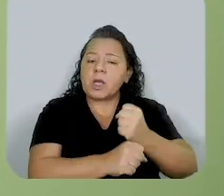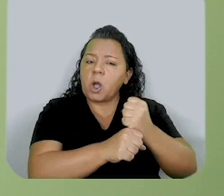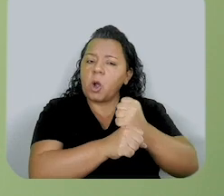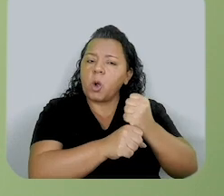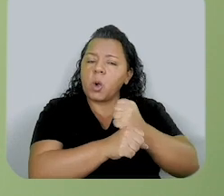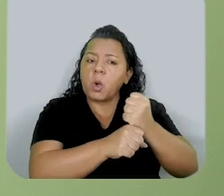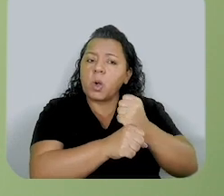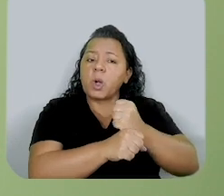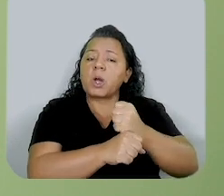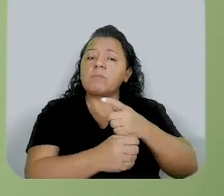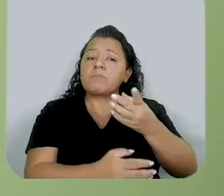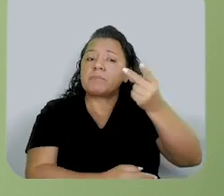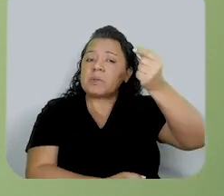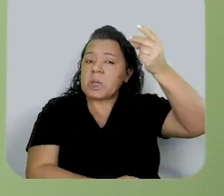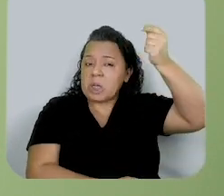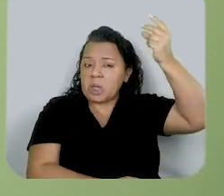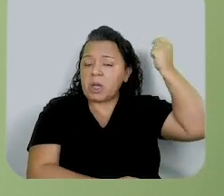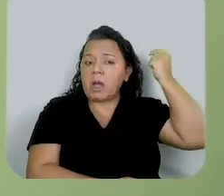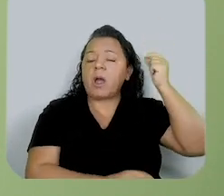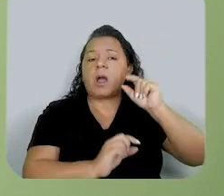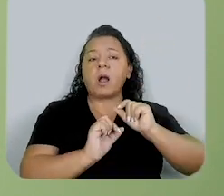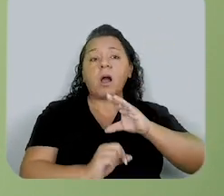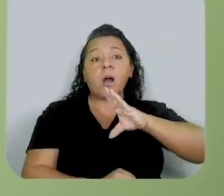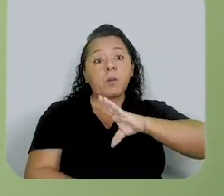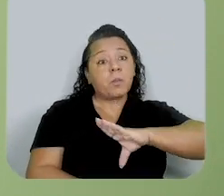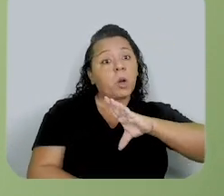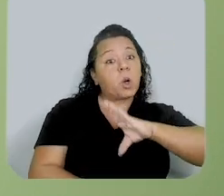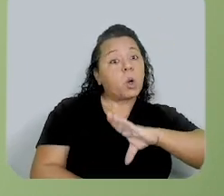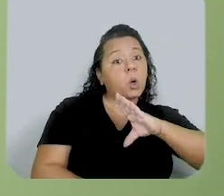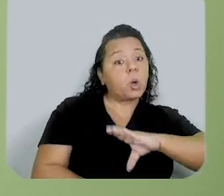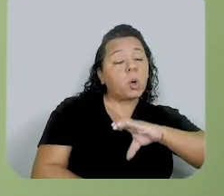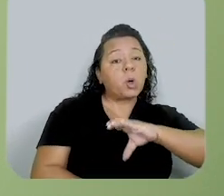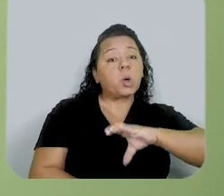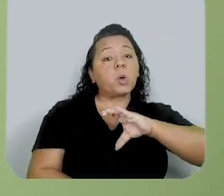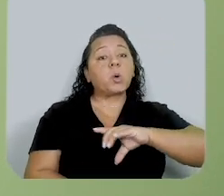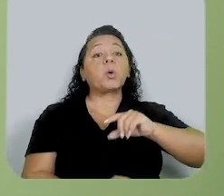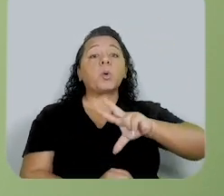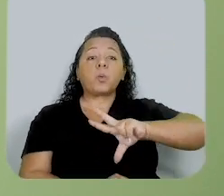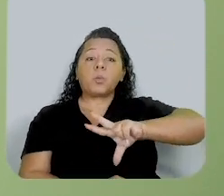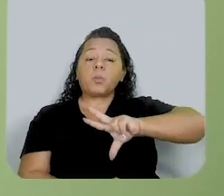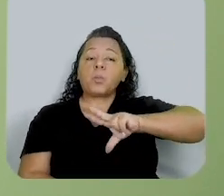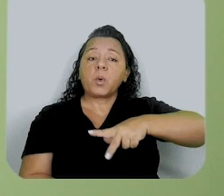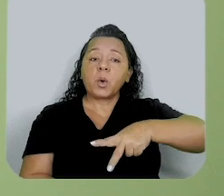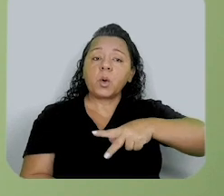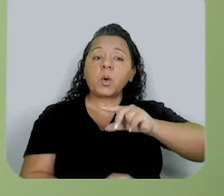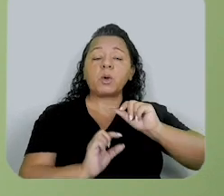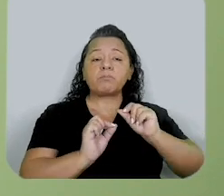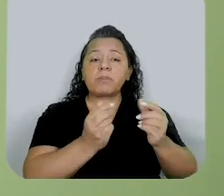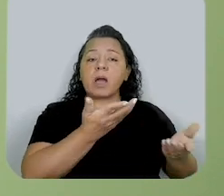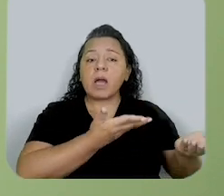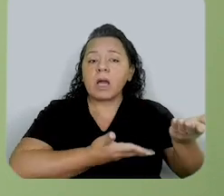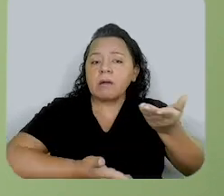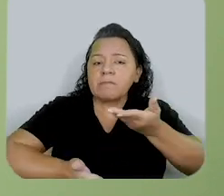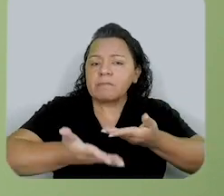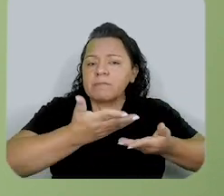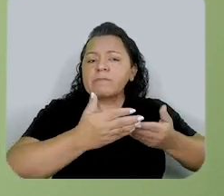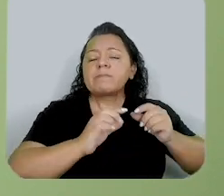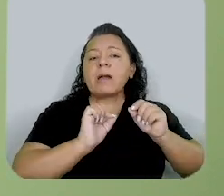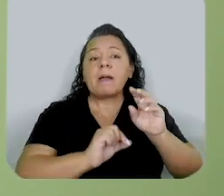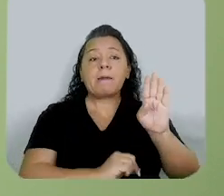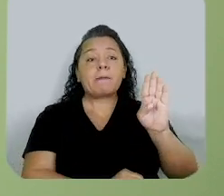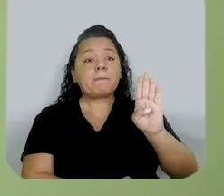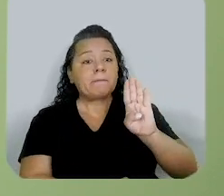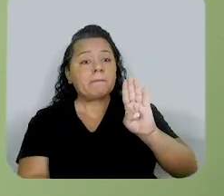portuguesa, só que adaptada a um sincretismo amazônida, porque será uma festa binacional, envolvendo Bolívia